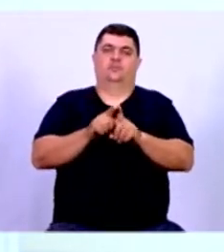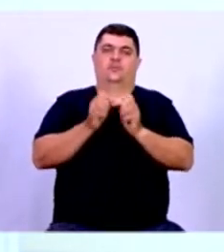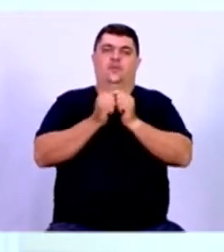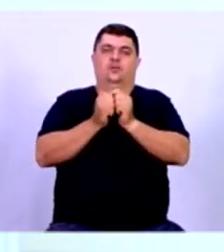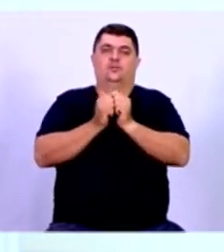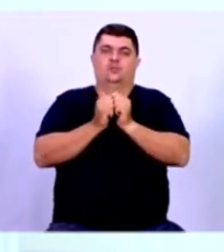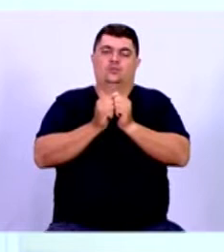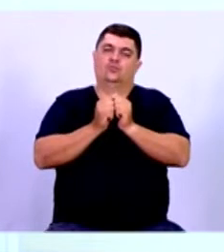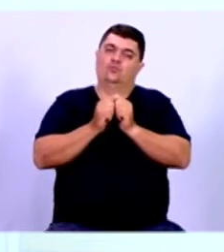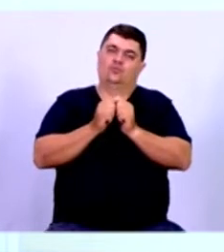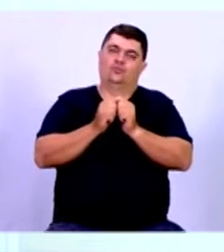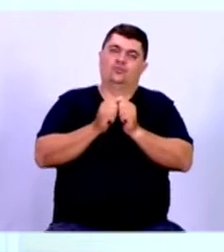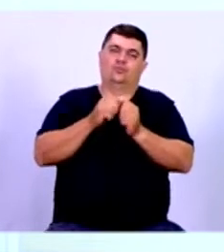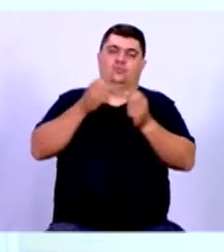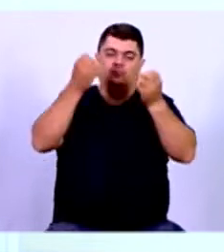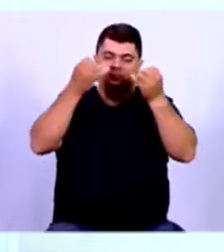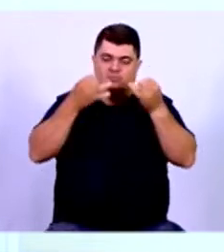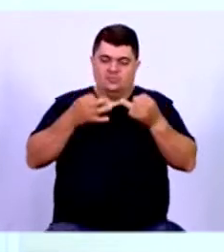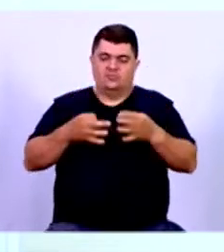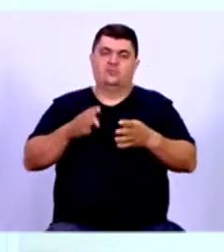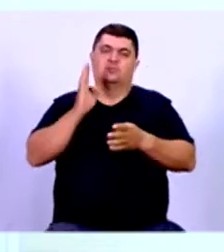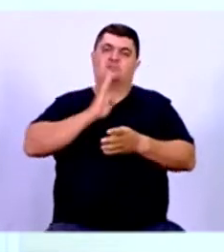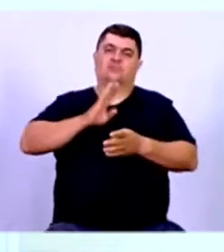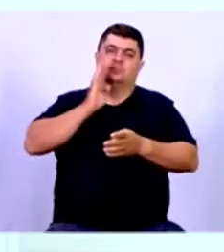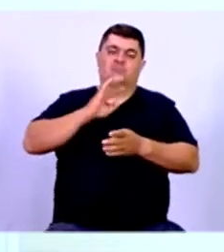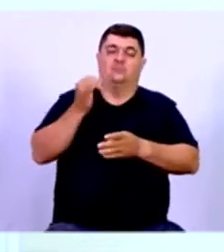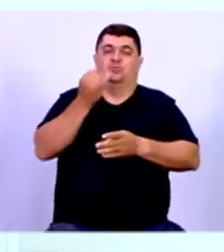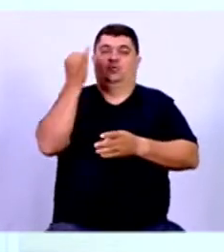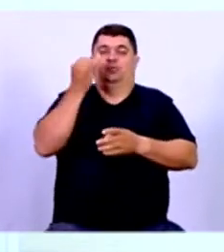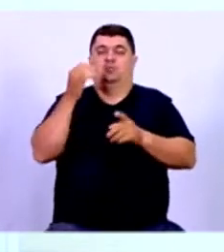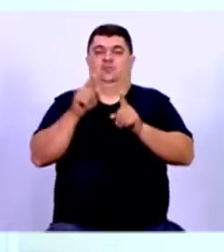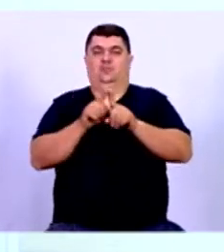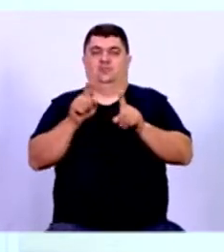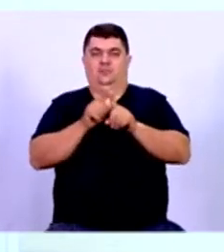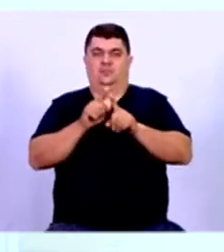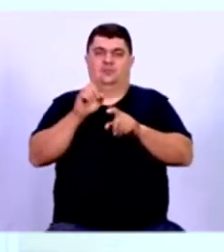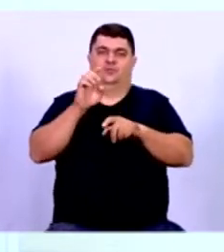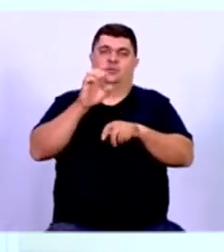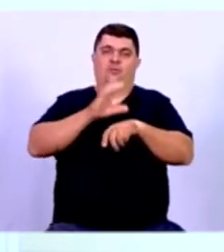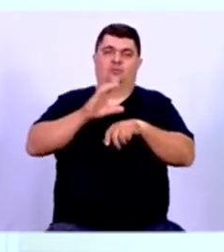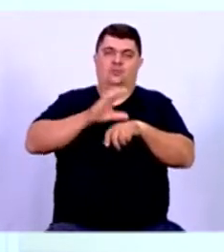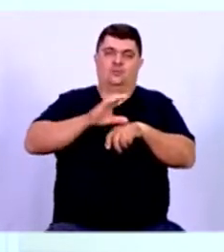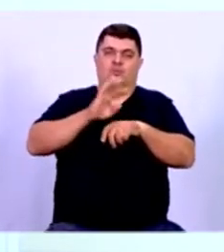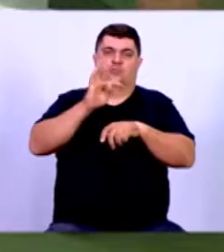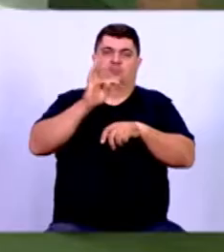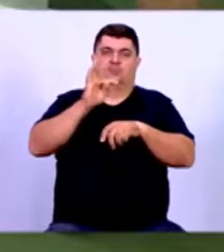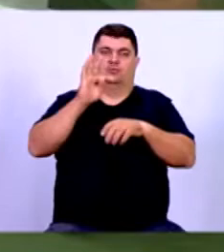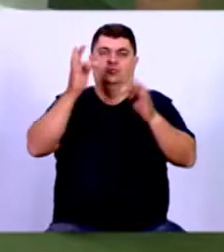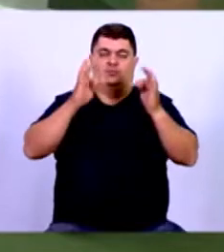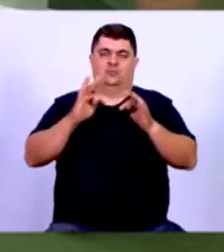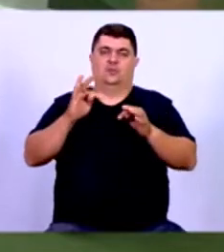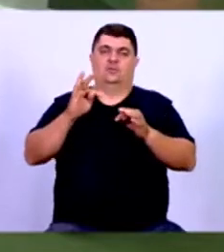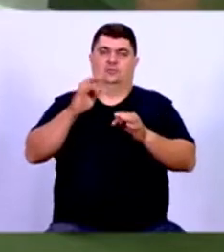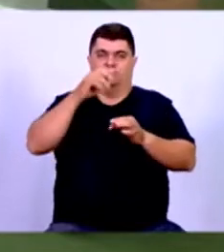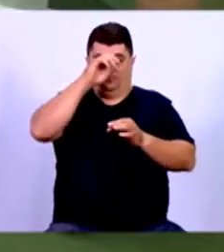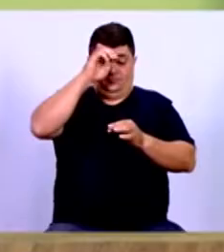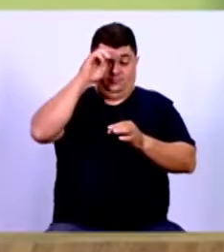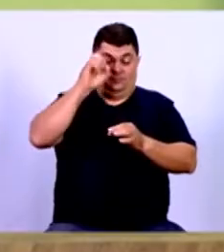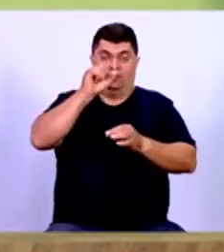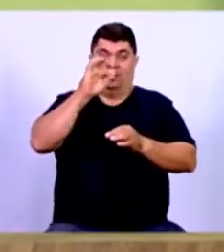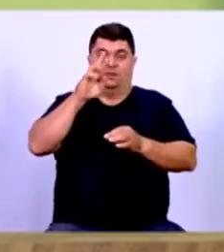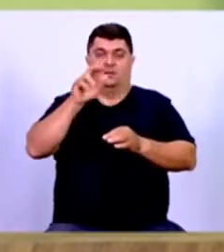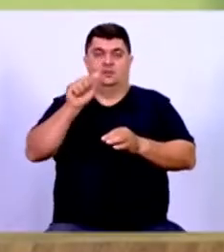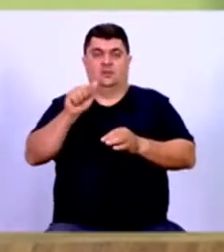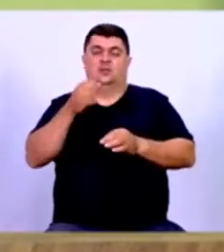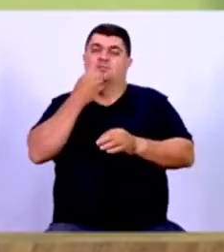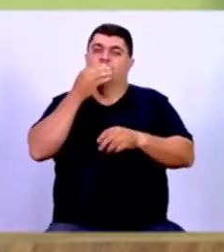para tratar desse assunto, que é muito interessante, é muito importante para o curso técnico, está a professora Sara. Boa noite, professora Sara. Olá, boa